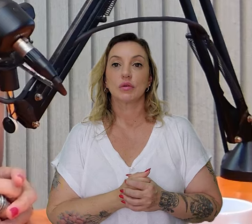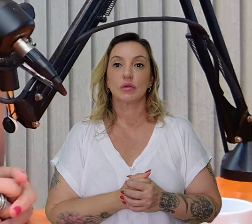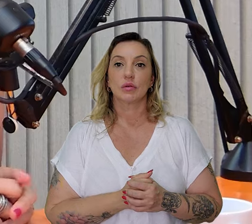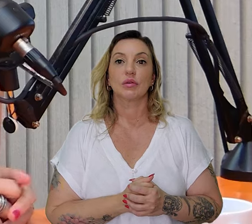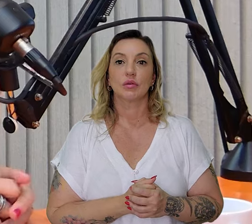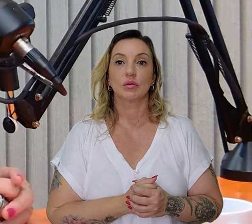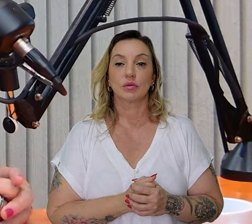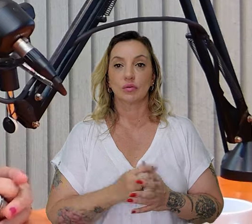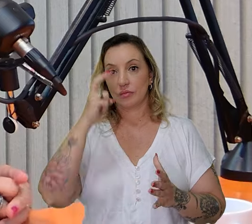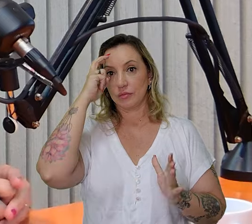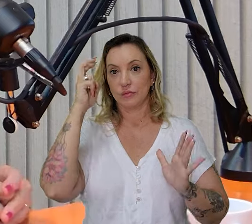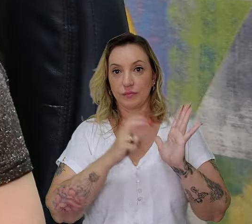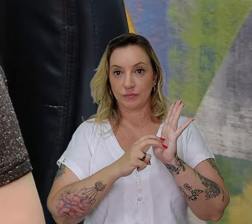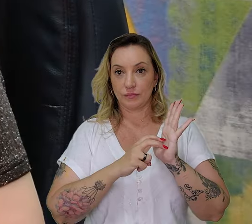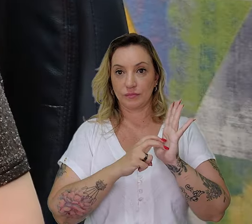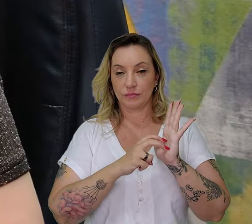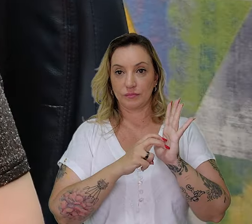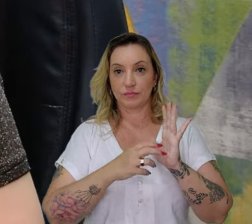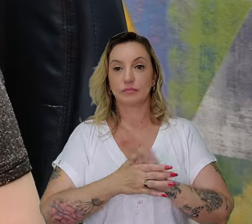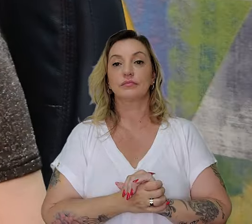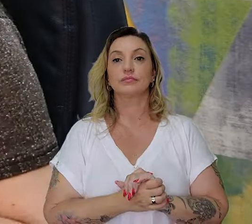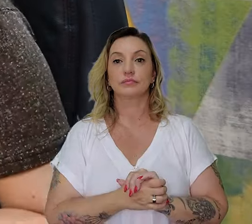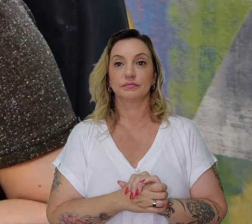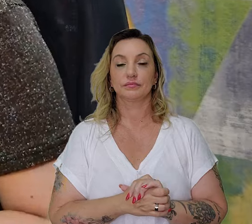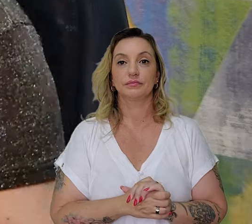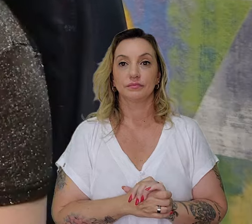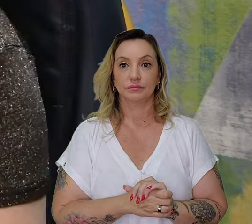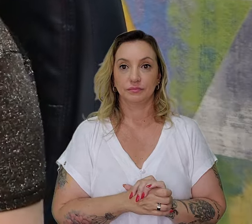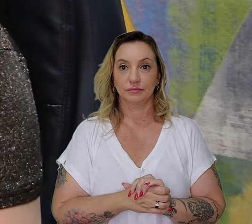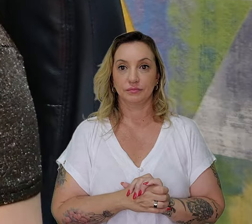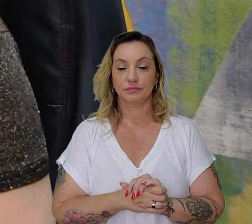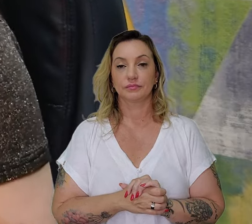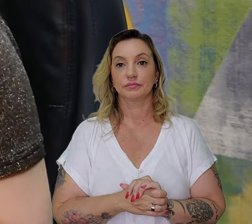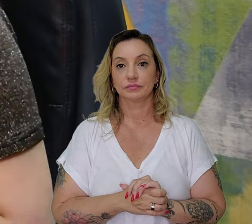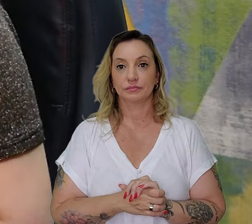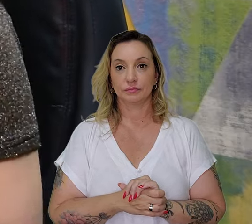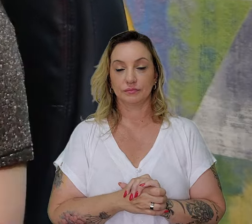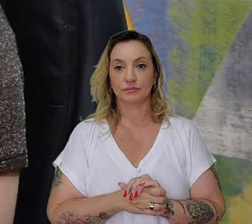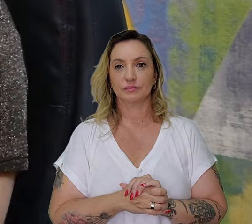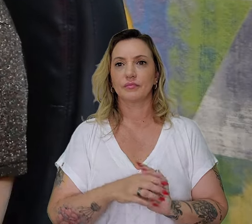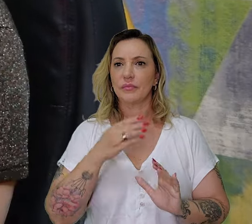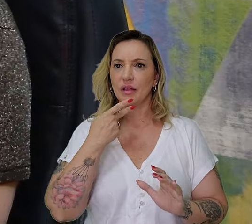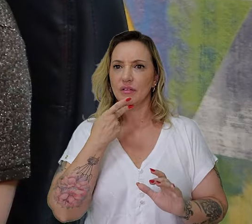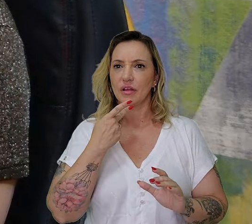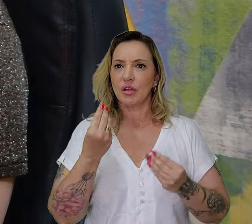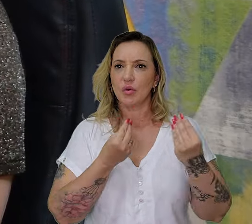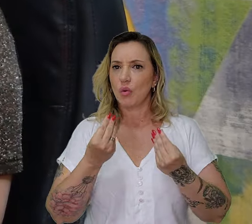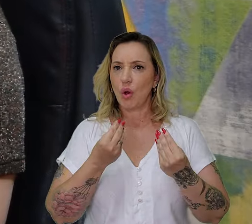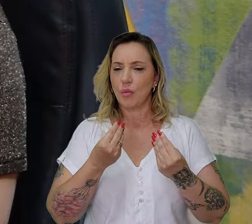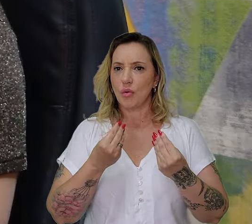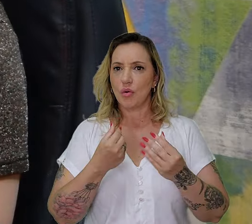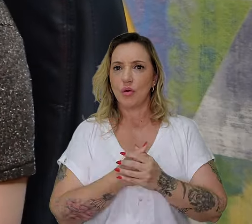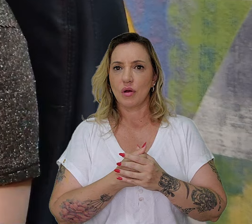US user interface é e E aí você falou do bacharelado como que funciona isso é igual no Brasil